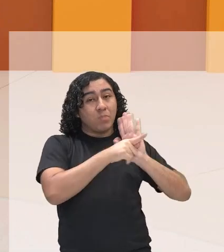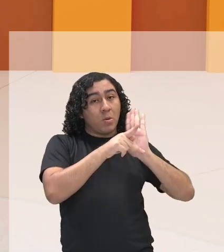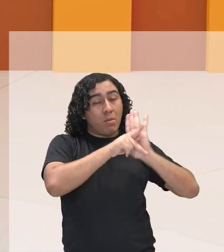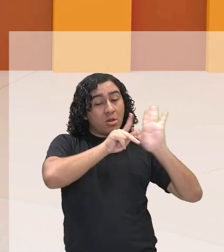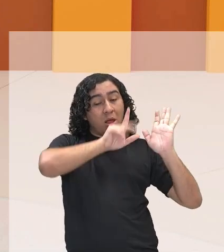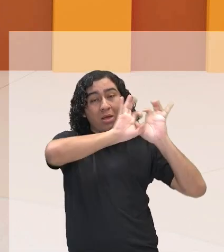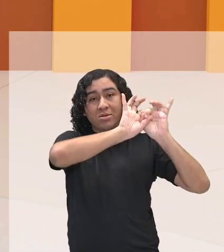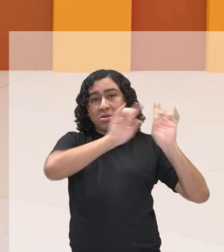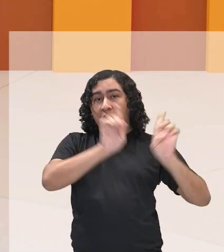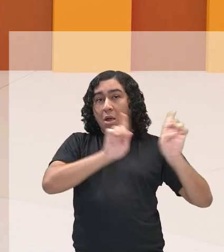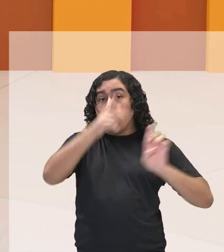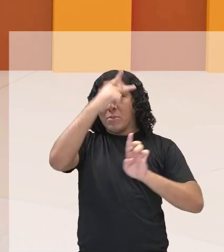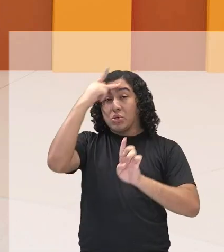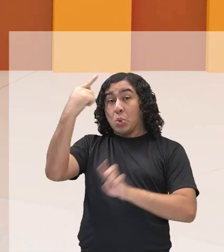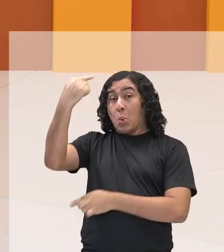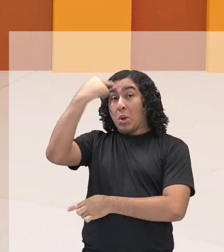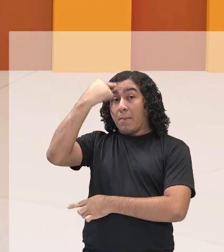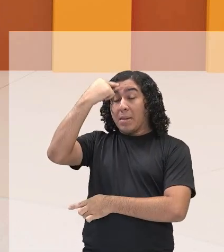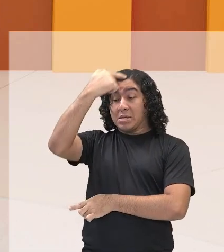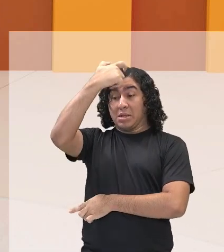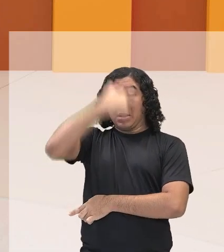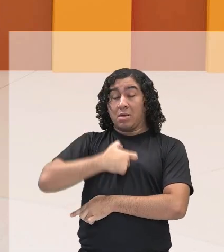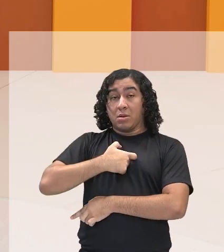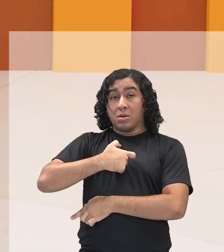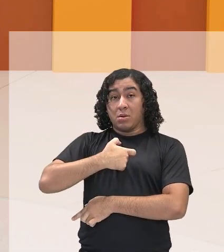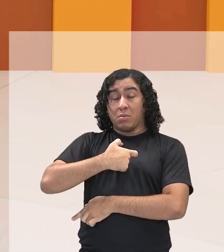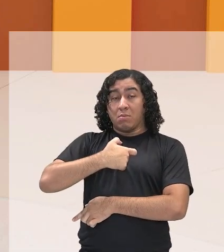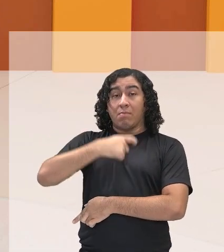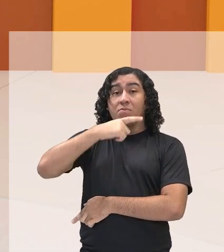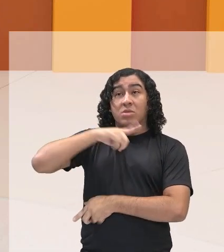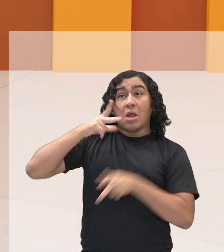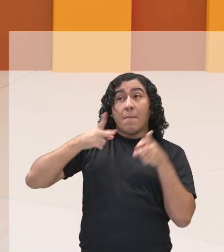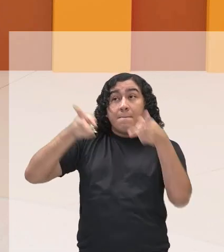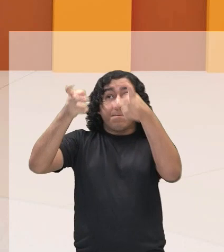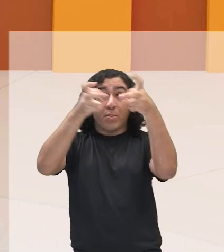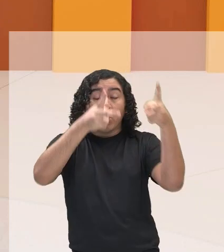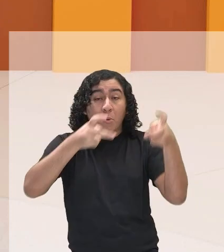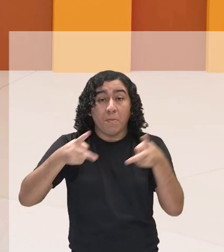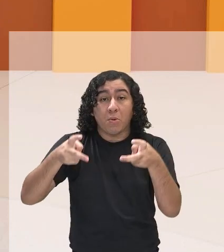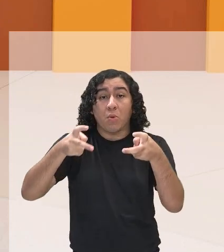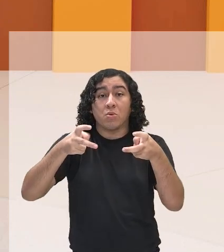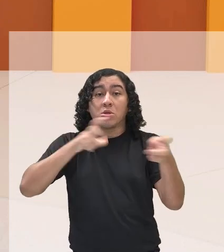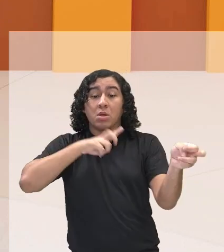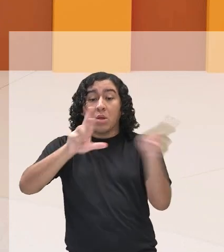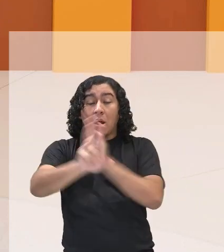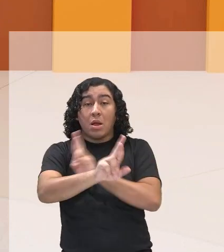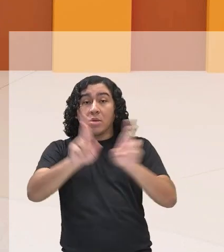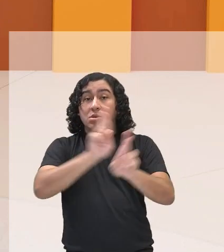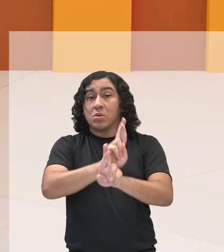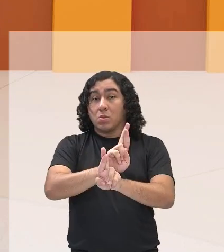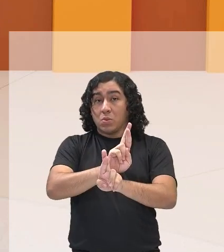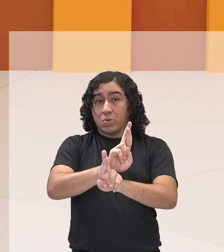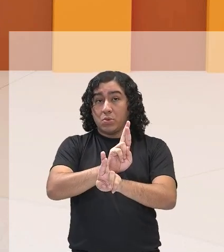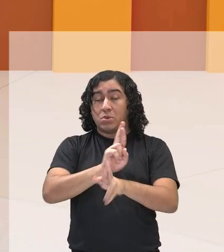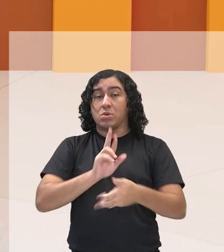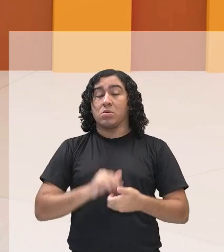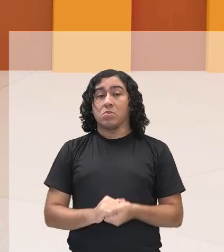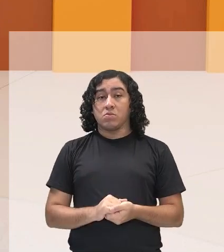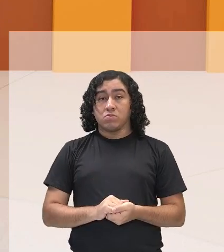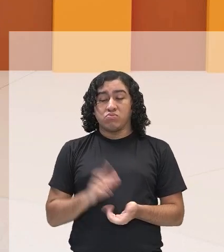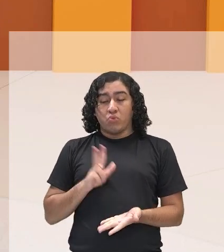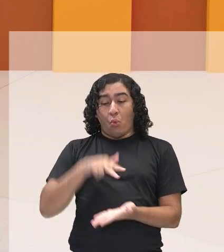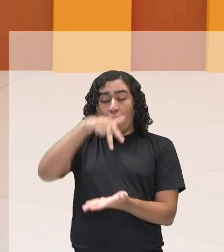Ao sujeito que pensa, que reflete, que vê o mundo, que se relaciona, né, que está aí